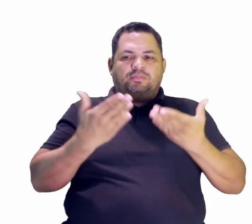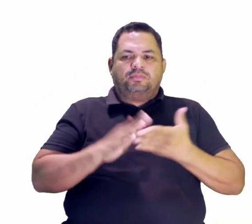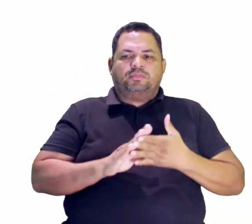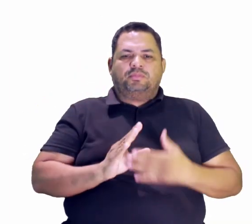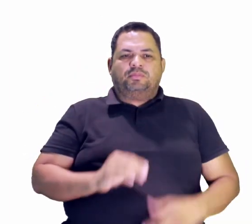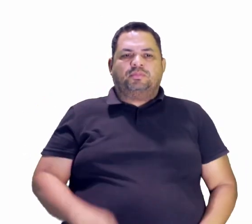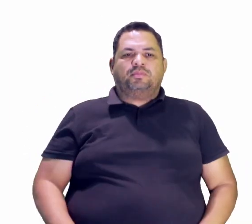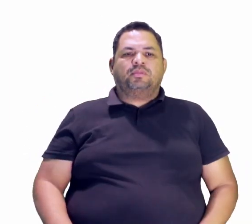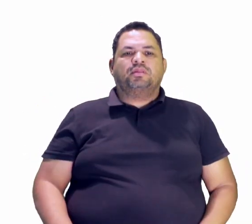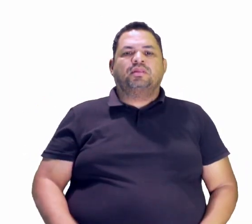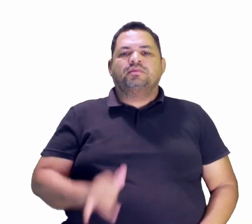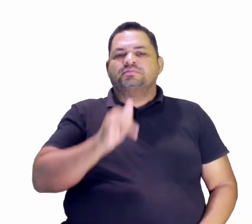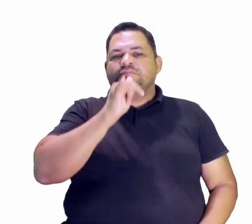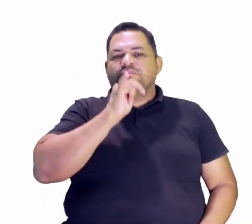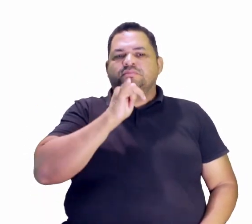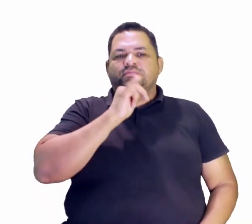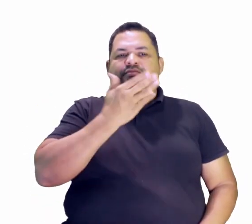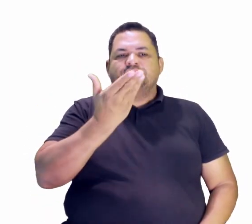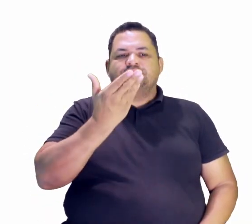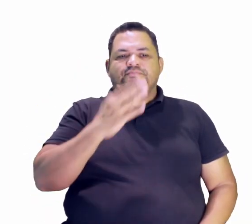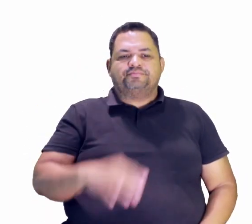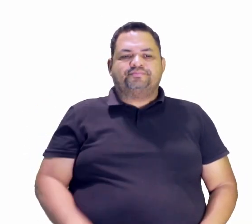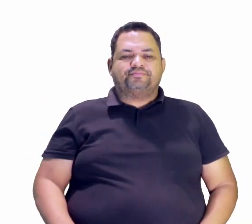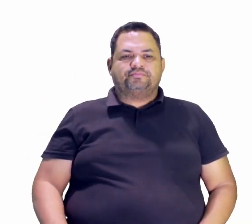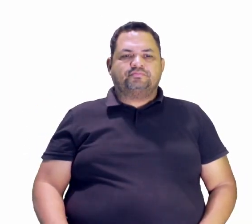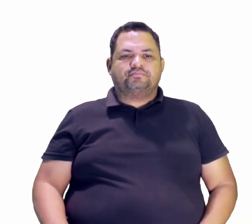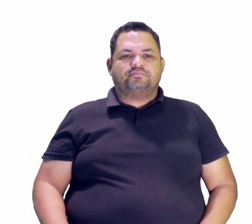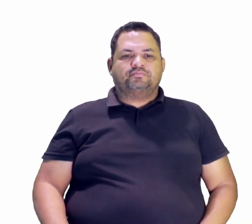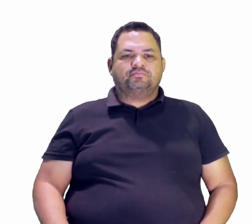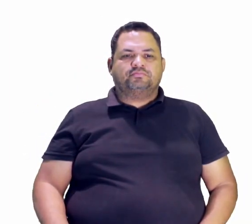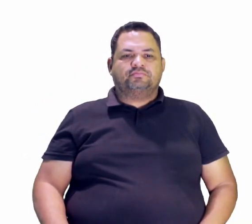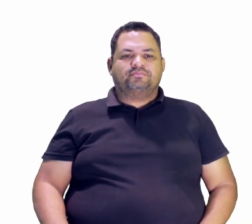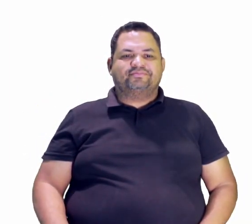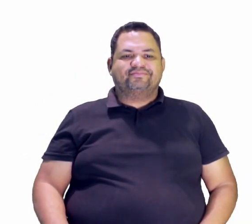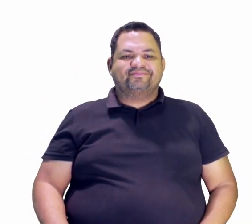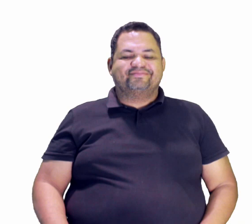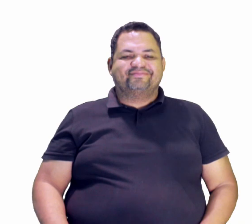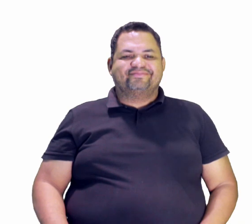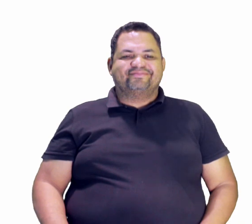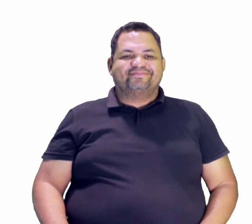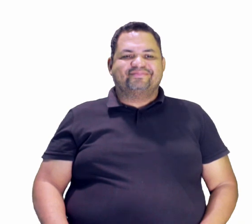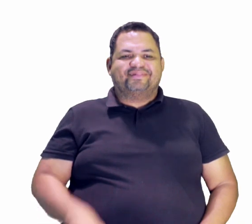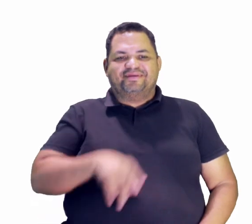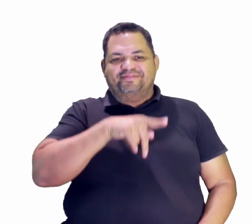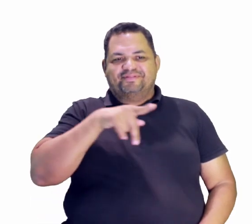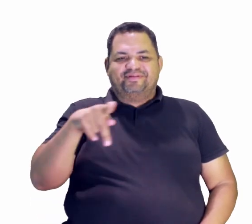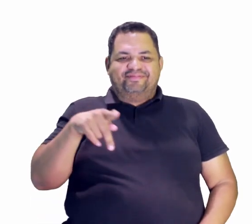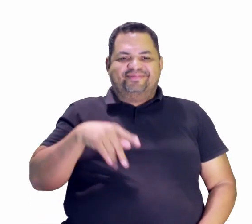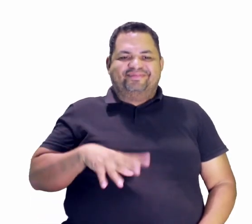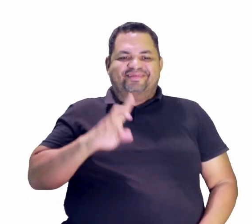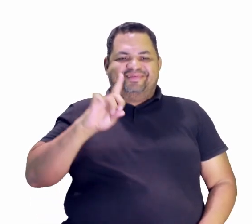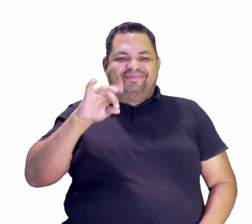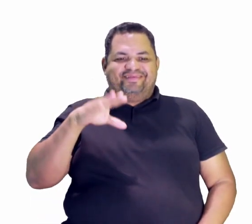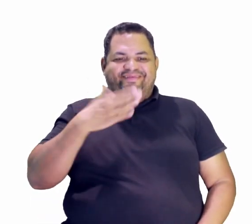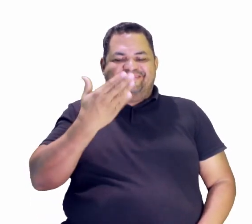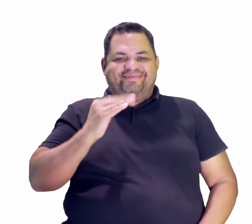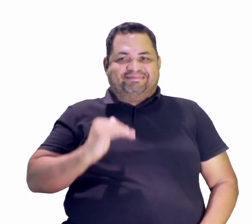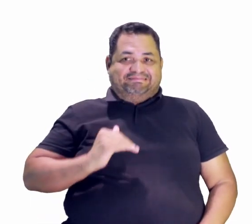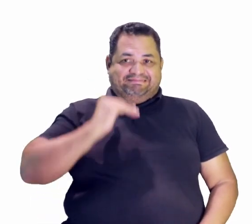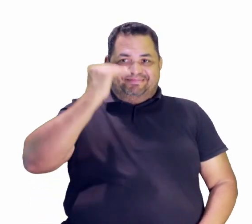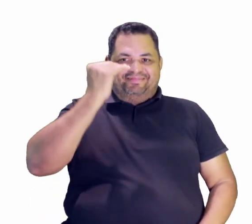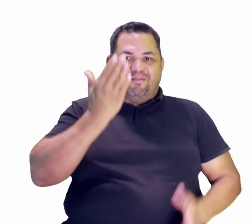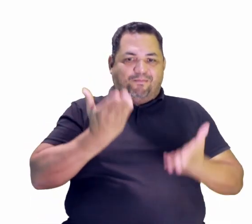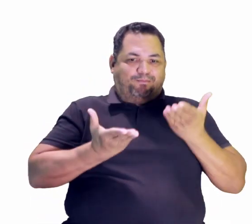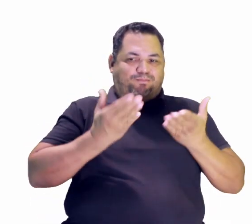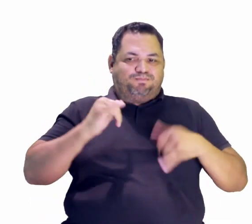unidade de grandeza. Exemplo, olha aí, ó, game over. É igual o professor 10, tá? Bem acima do peso,